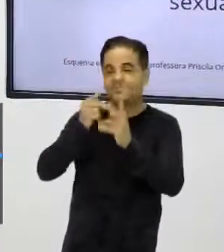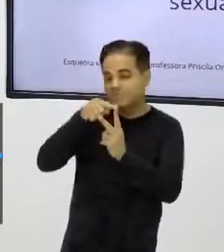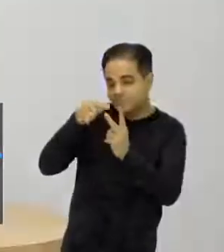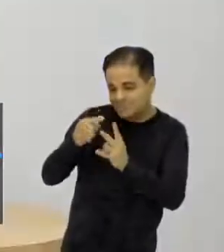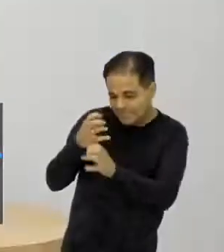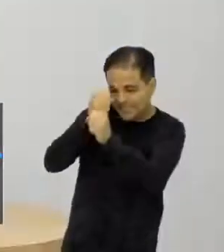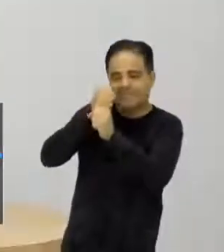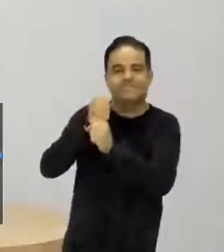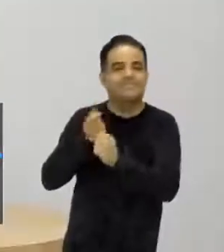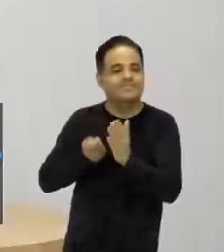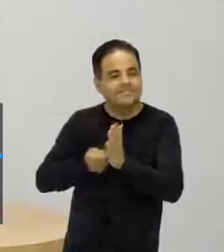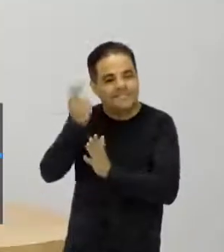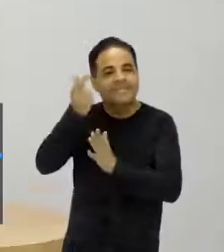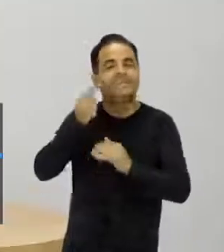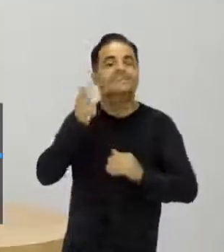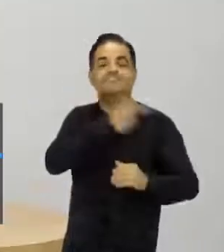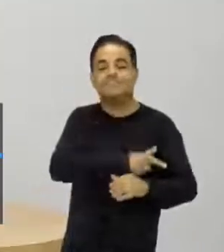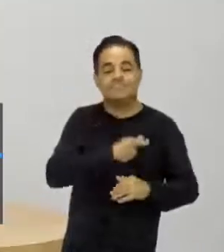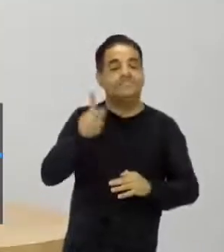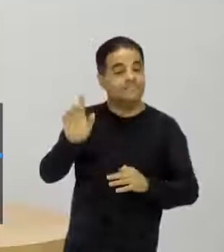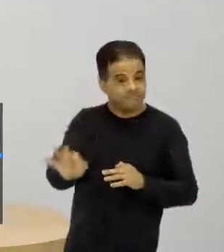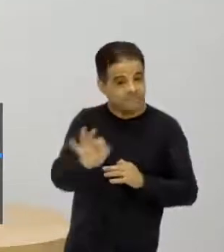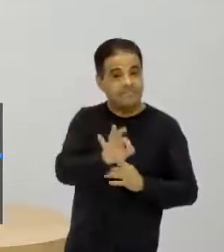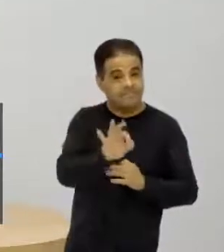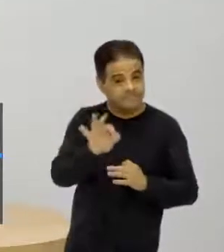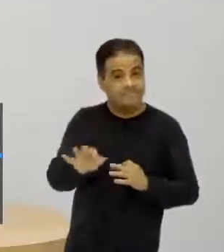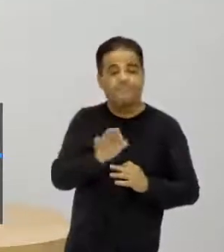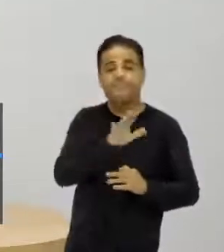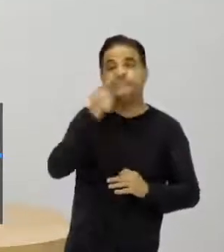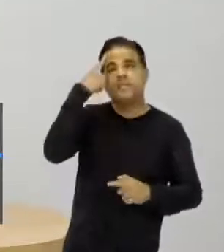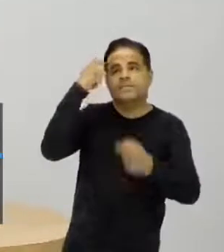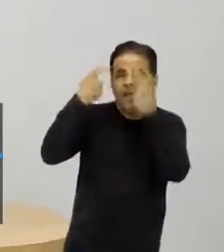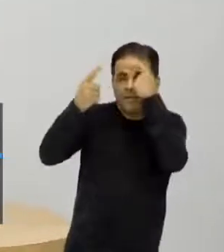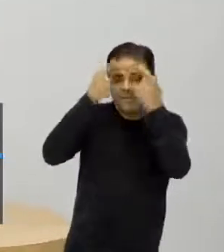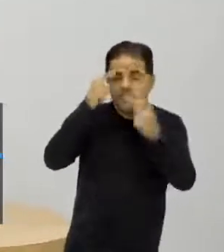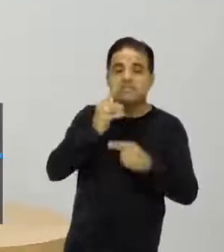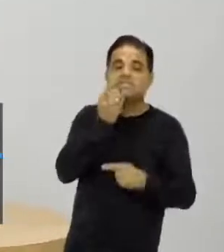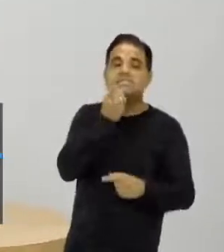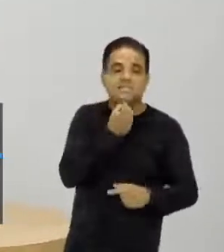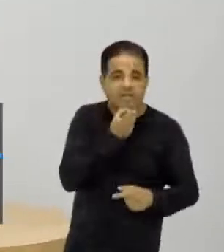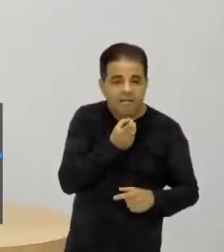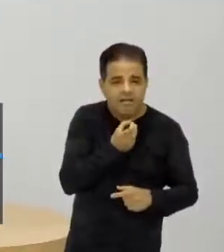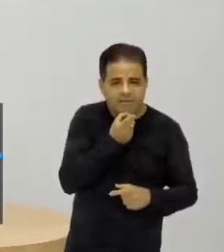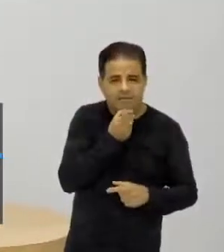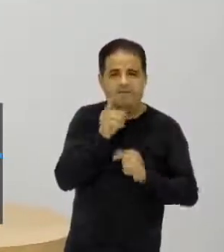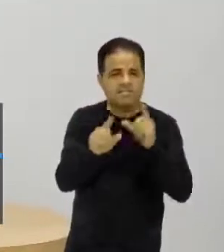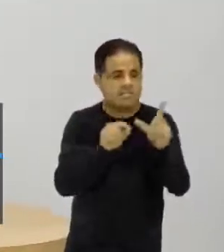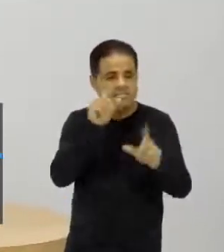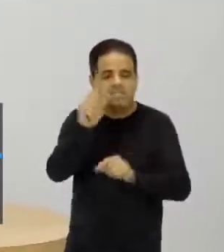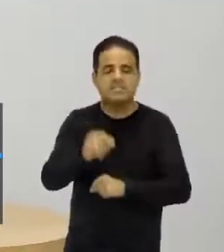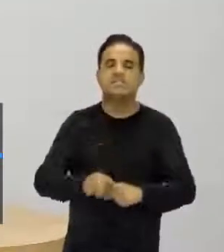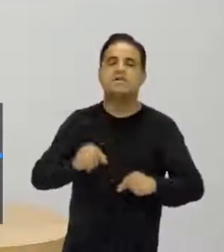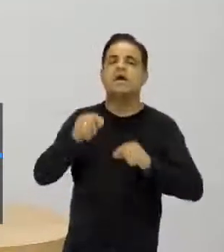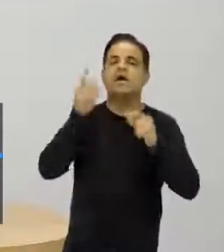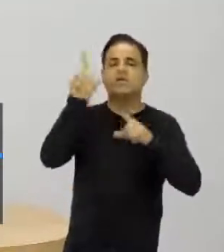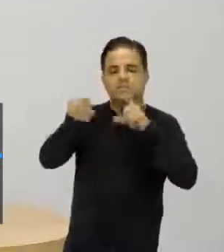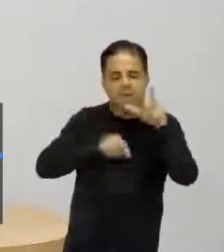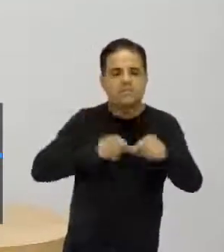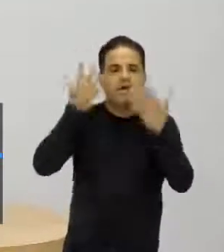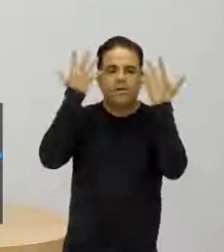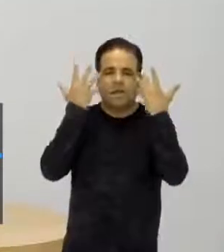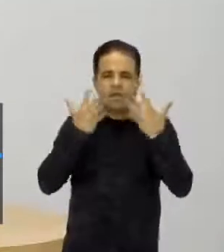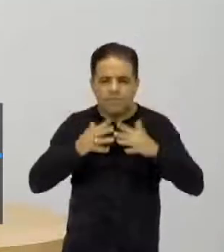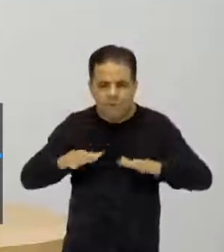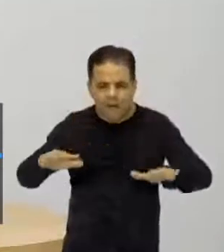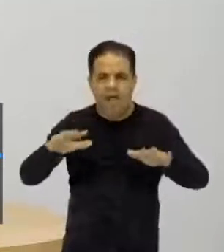2 pontos, Giba. Porque é bem por aí mesmo, né? As ideias de Darwin a respeito da seleção natural, essas ideias depois